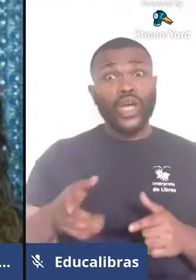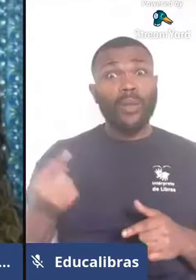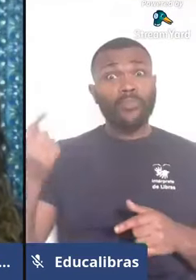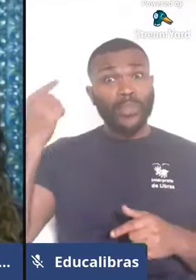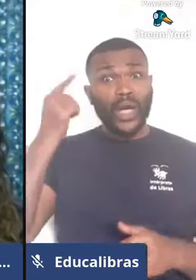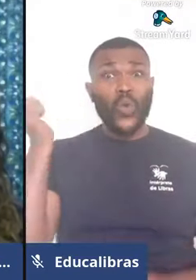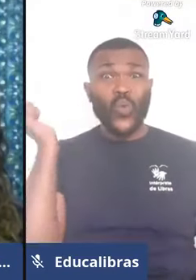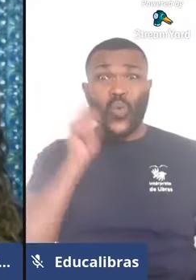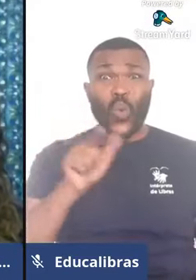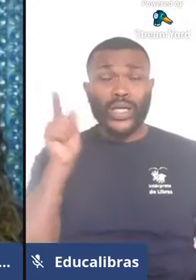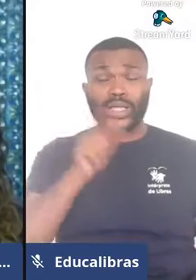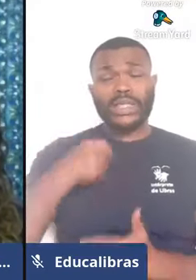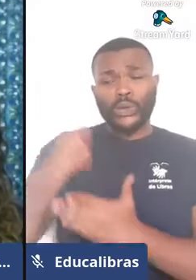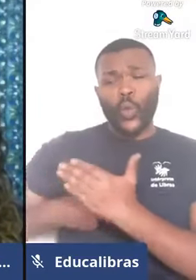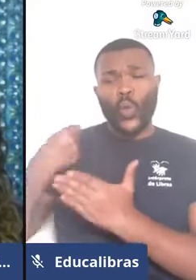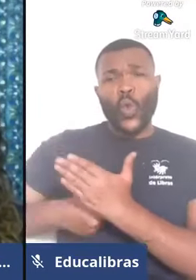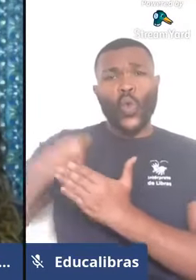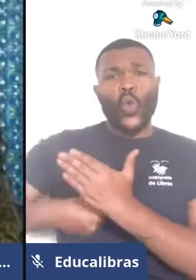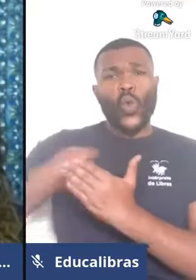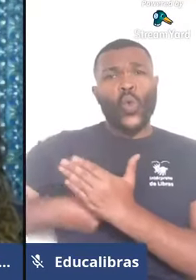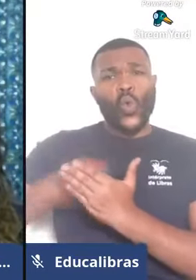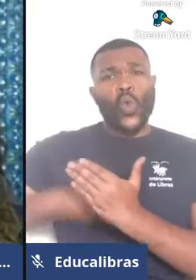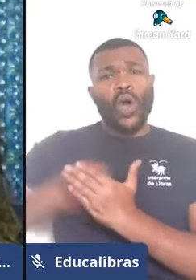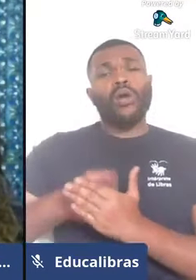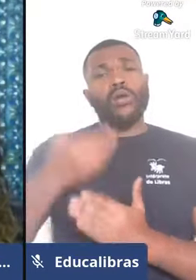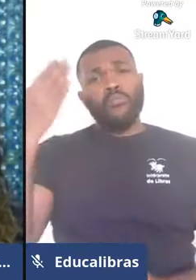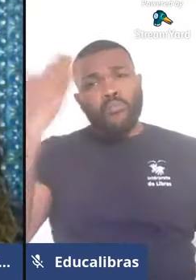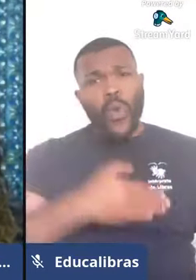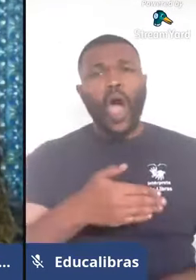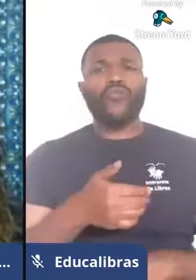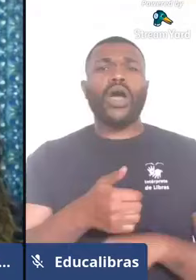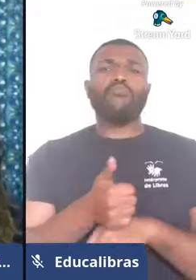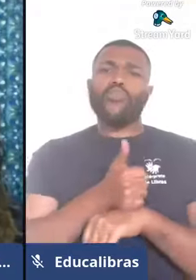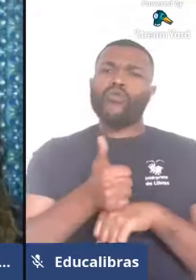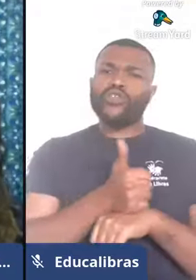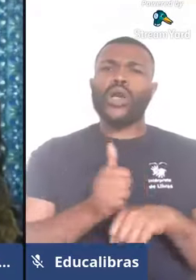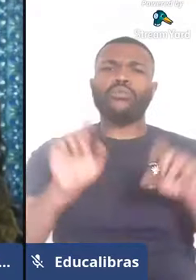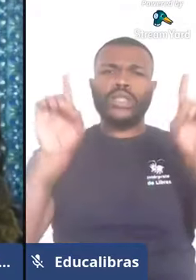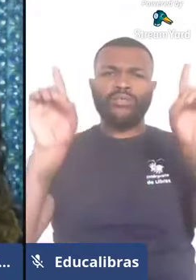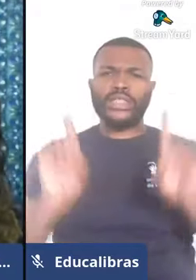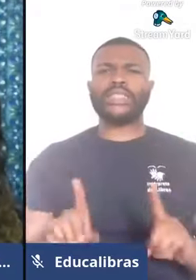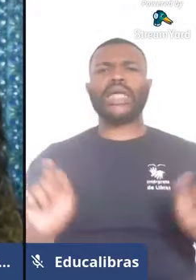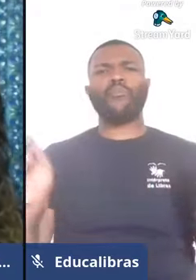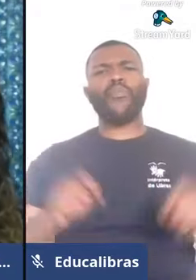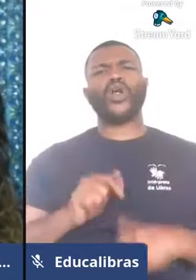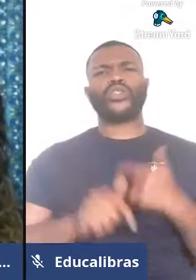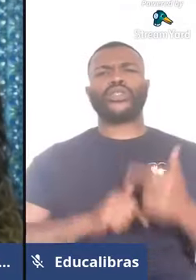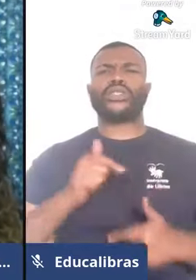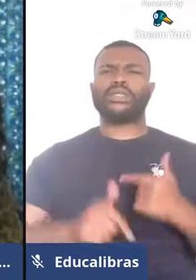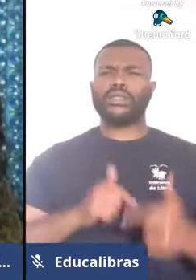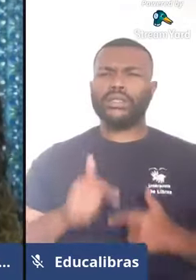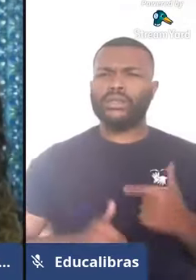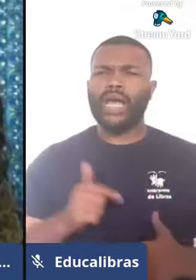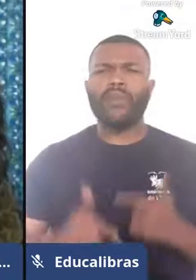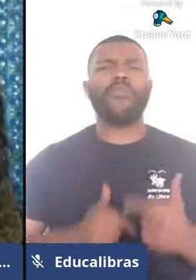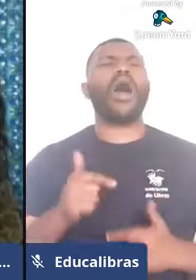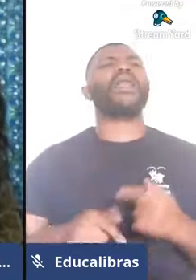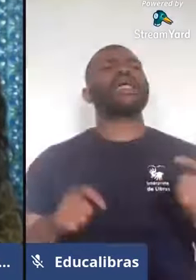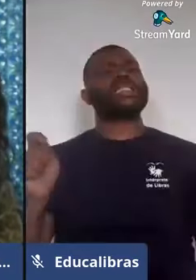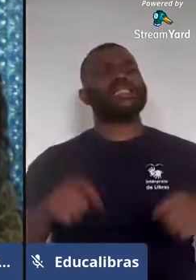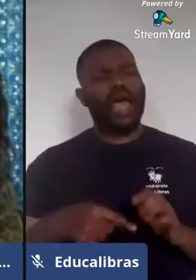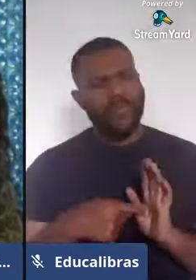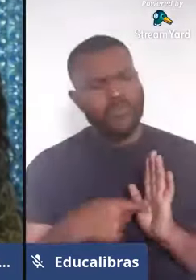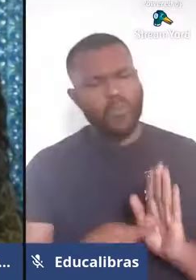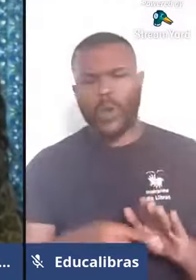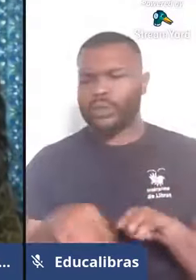vem batalhando aí há muito tempo, para provar que o profissional com deficiência é um profissional que pode produzir, que pode se mostrar tão capaz quanto